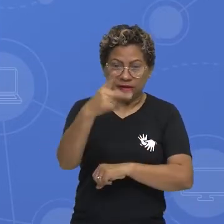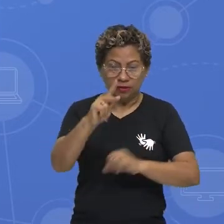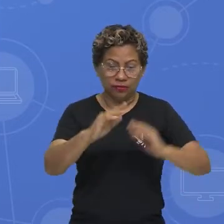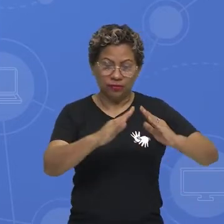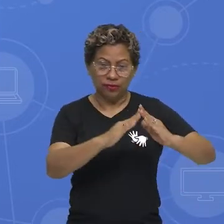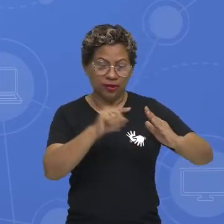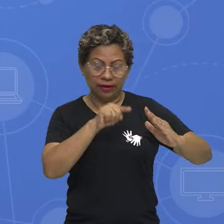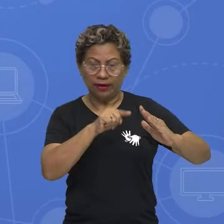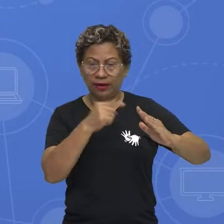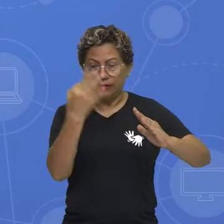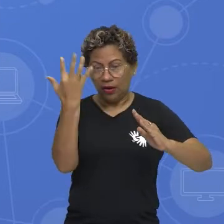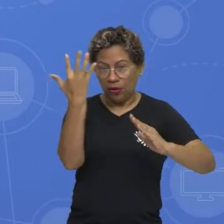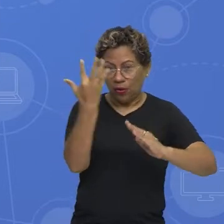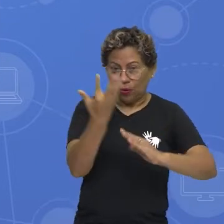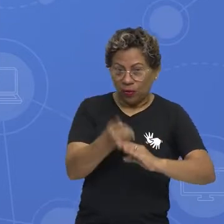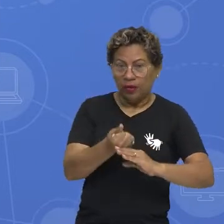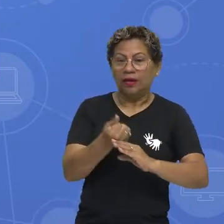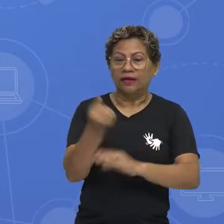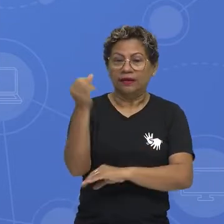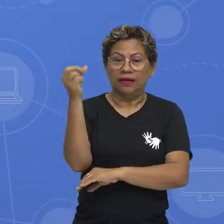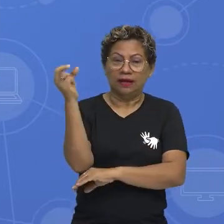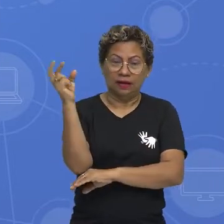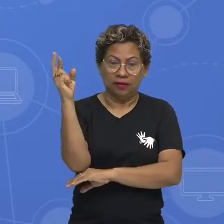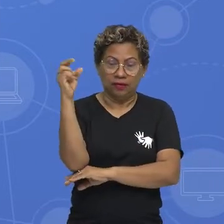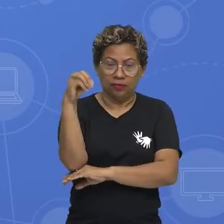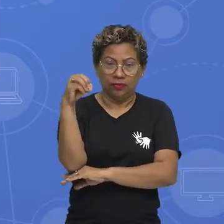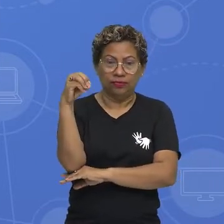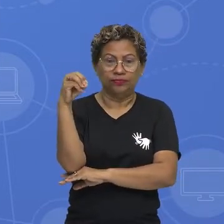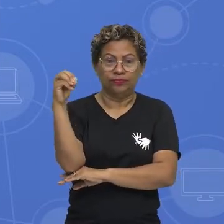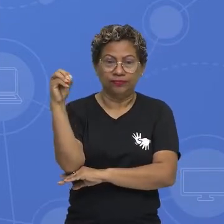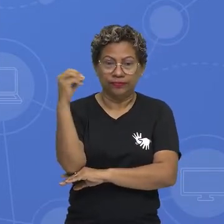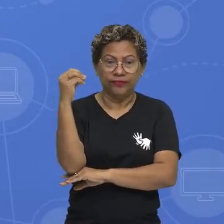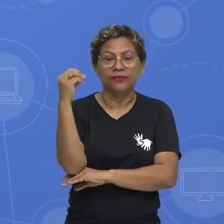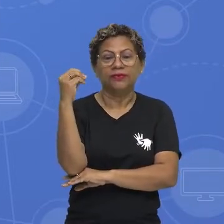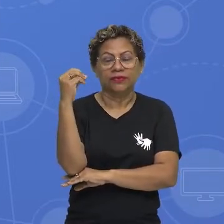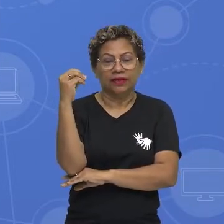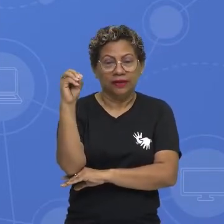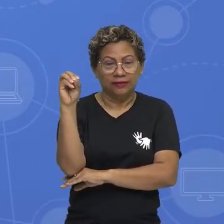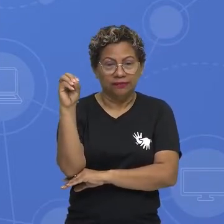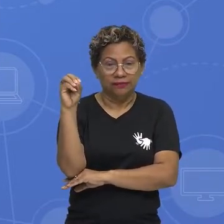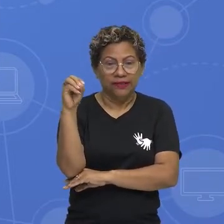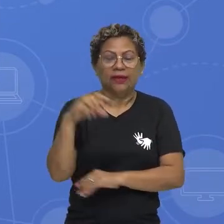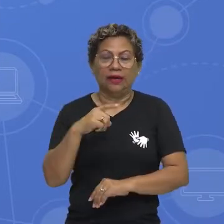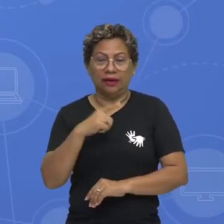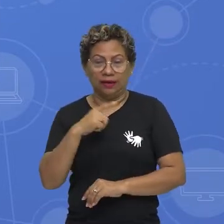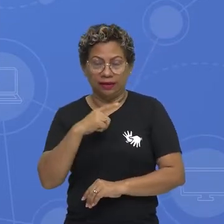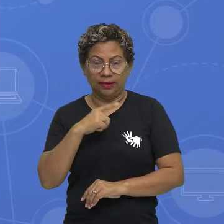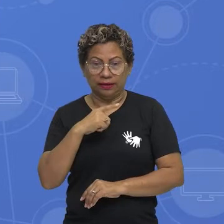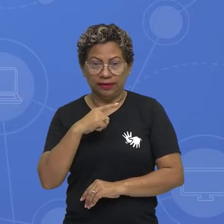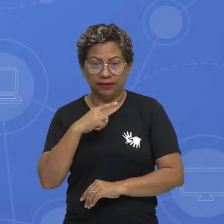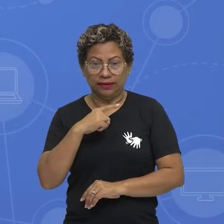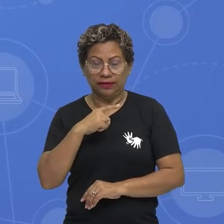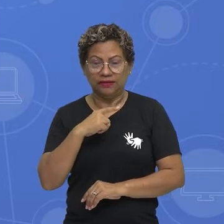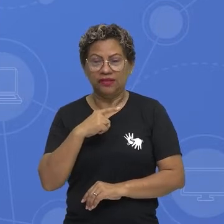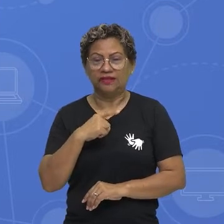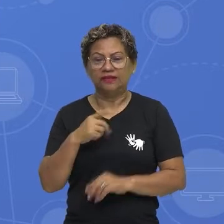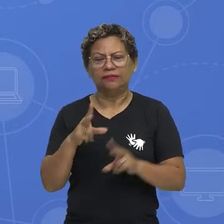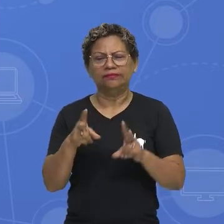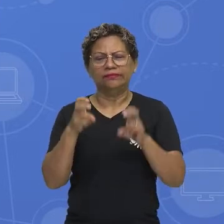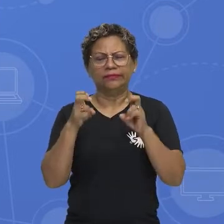passa a consumir energia da rede pública. Graças à tecnologia avançada, você não vai nem perceber essa